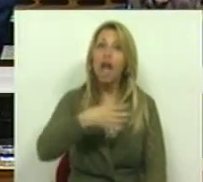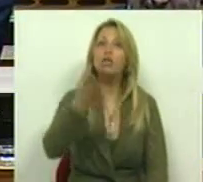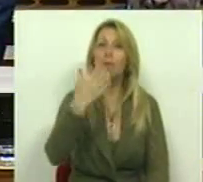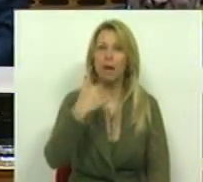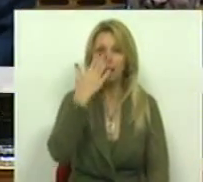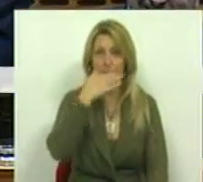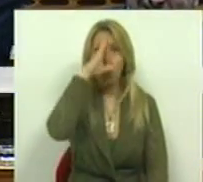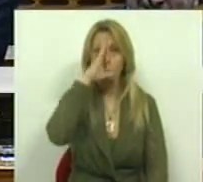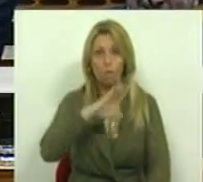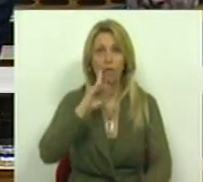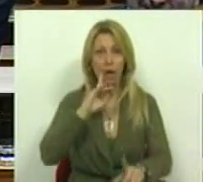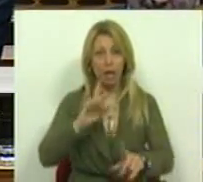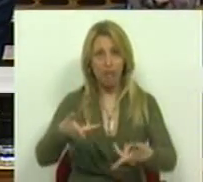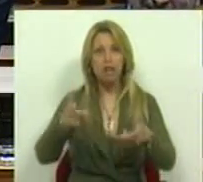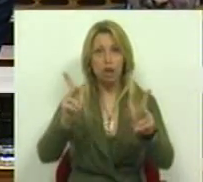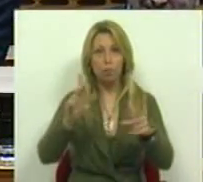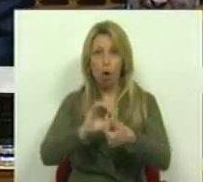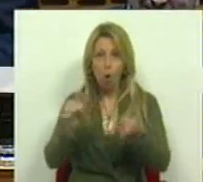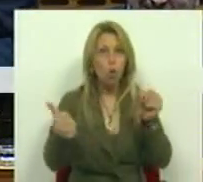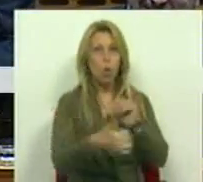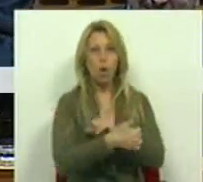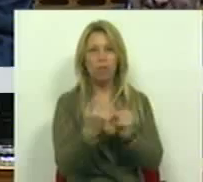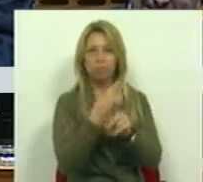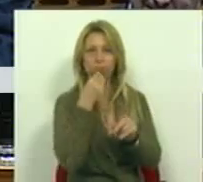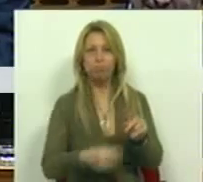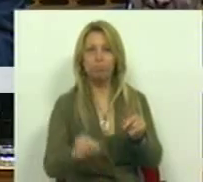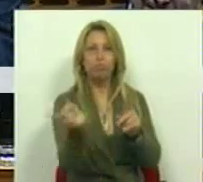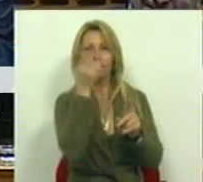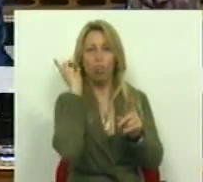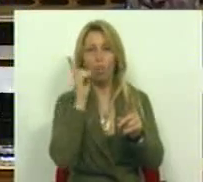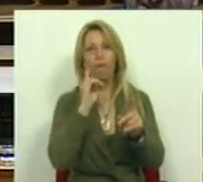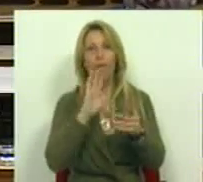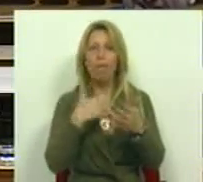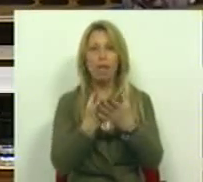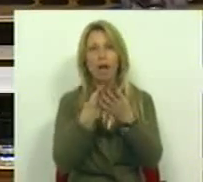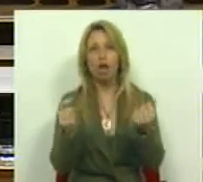está disponível para corrigir esta injustiça e para reparar esta balbúrdia.